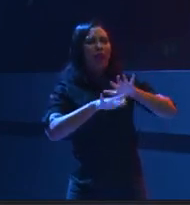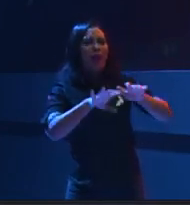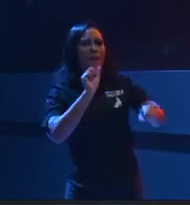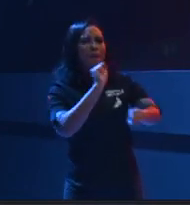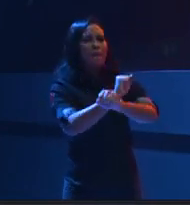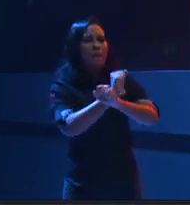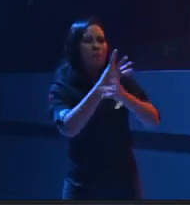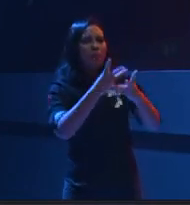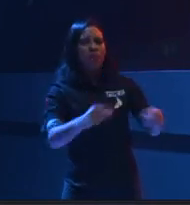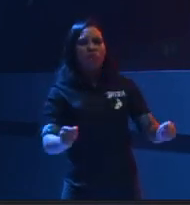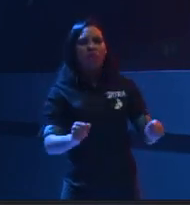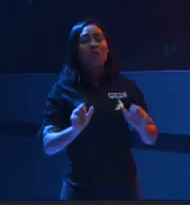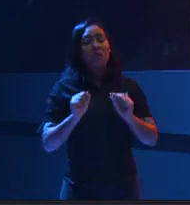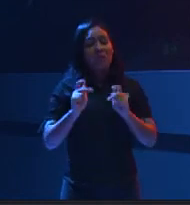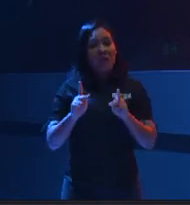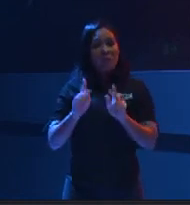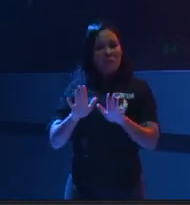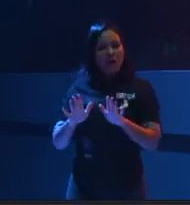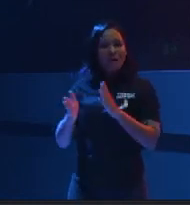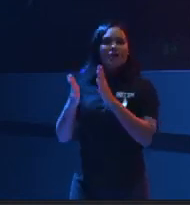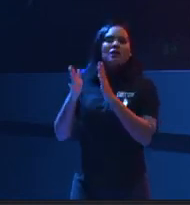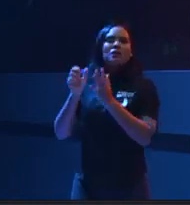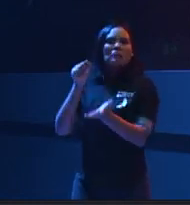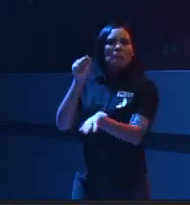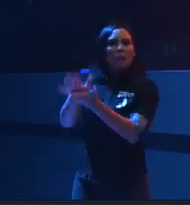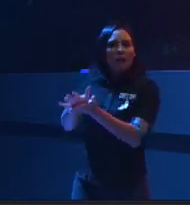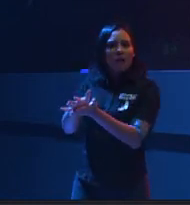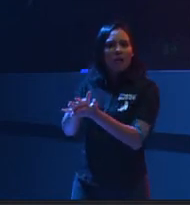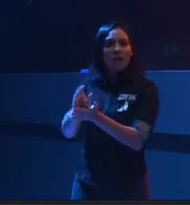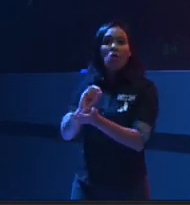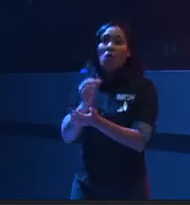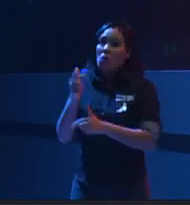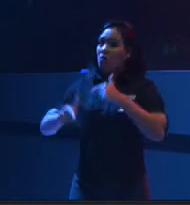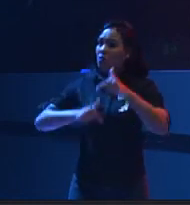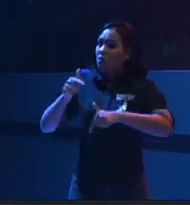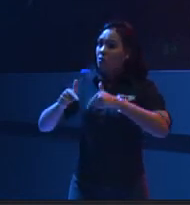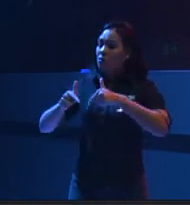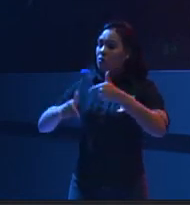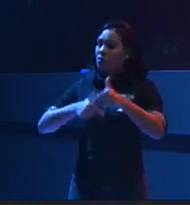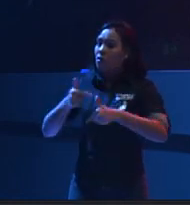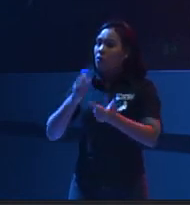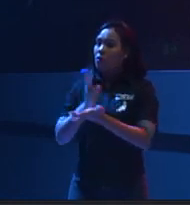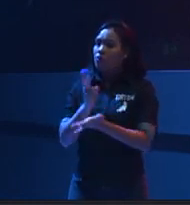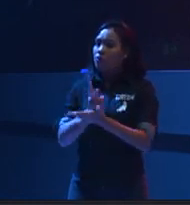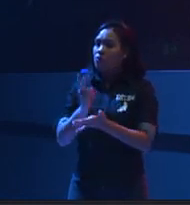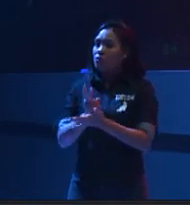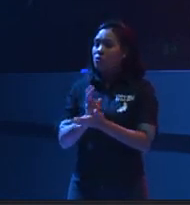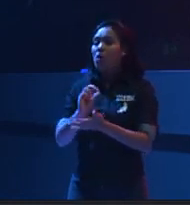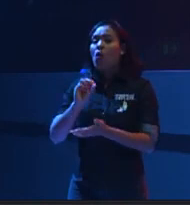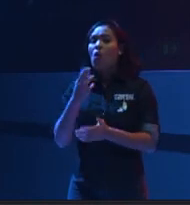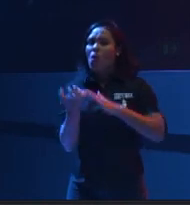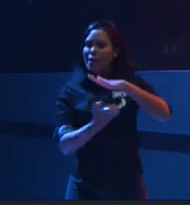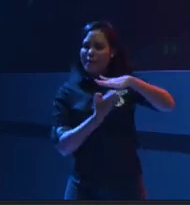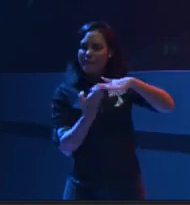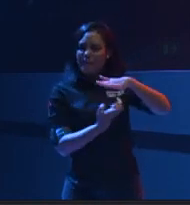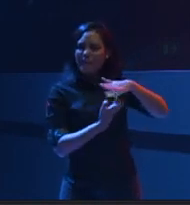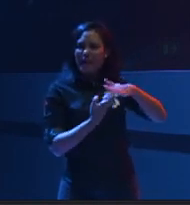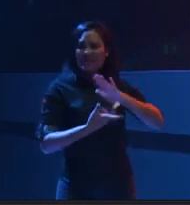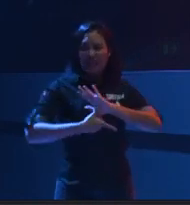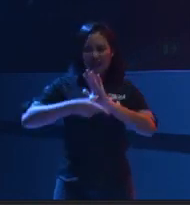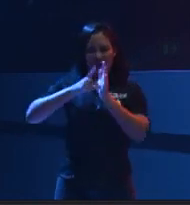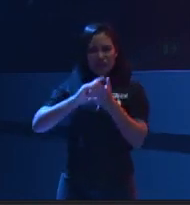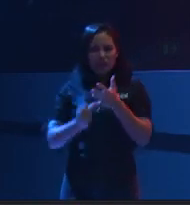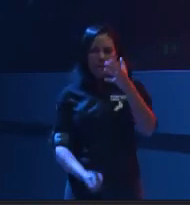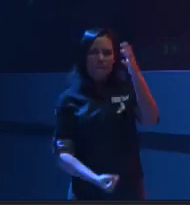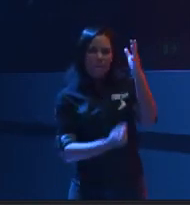vai tá lá ainda a empresa que eu fundei com tanto carinho ela vai estar de pé